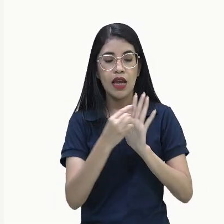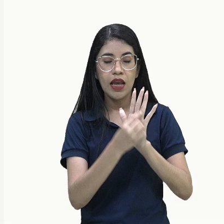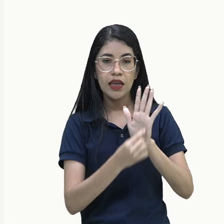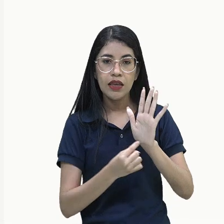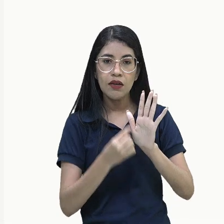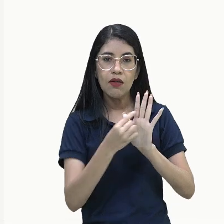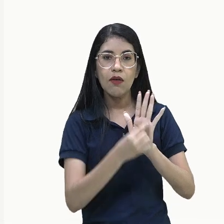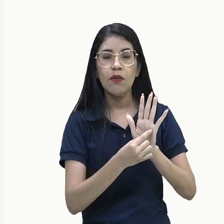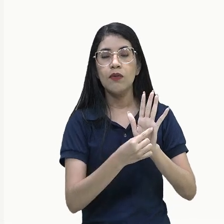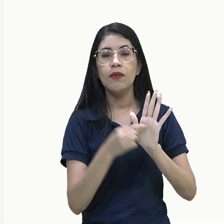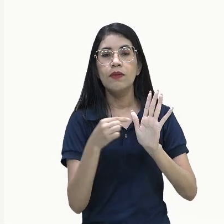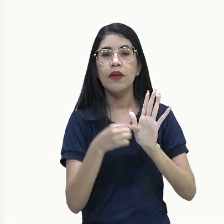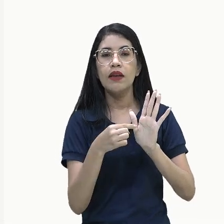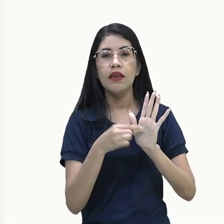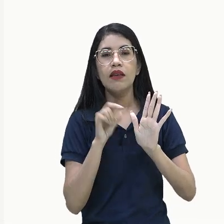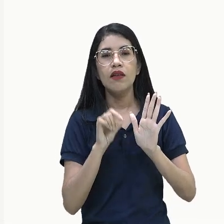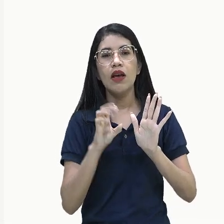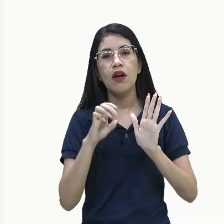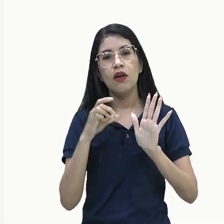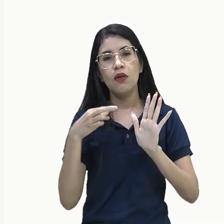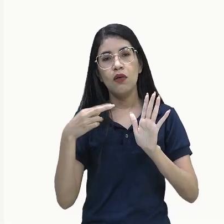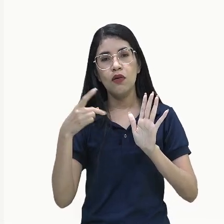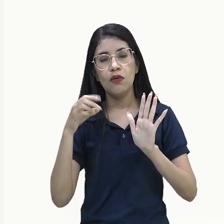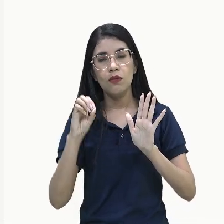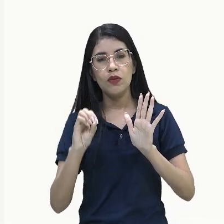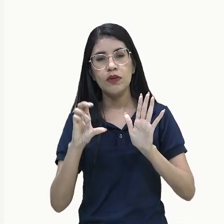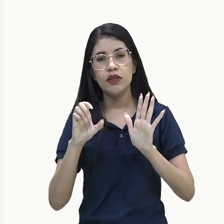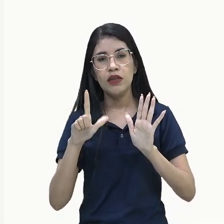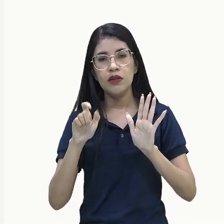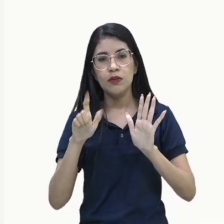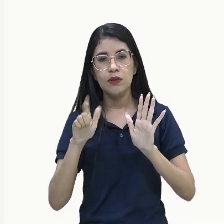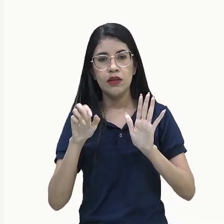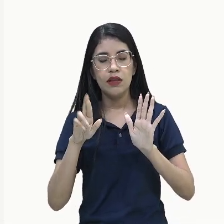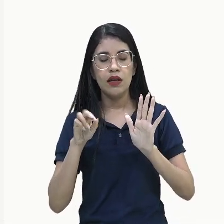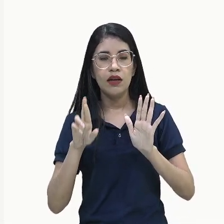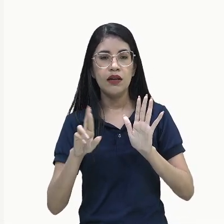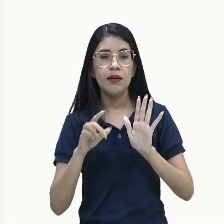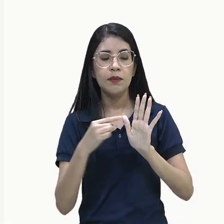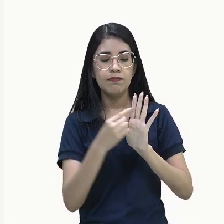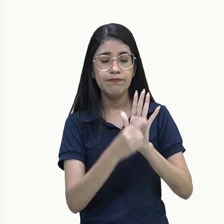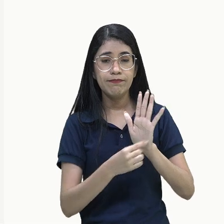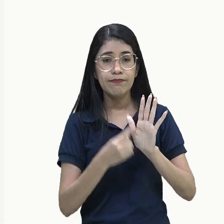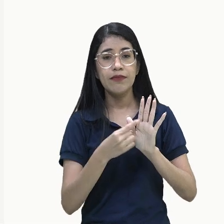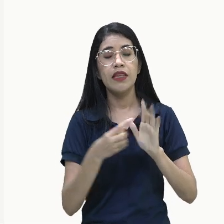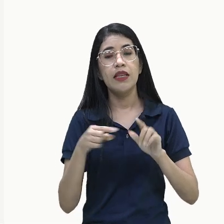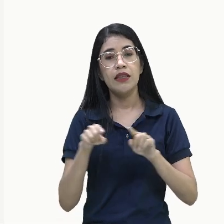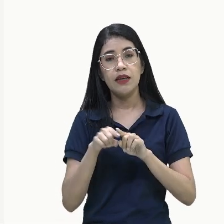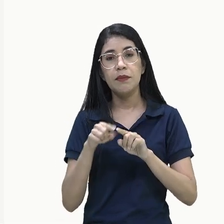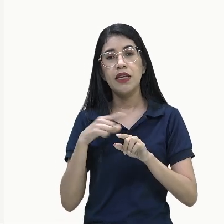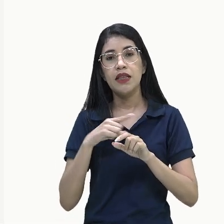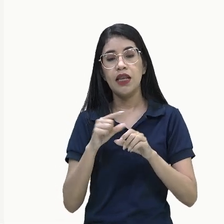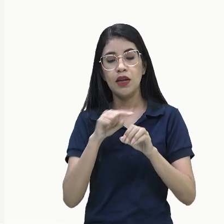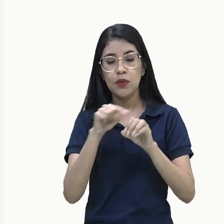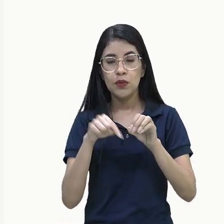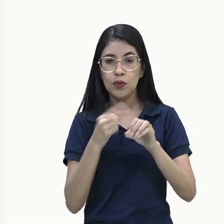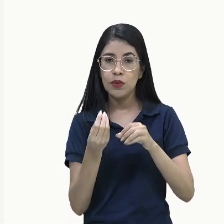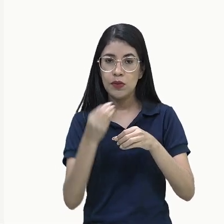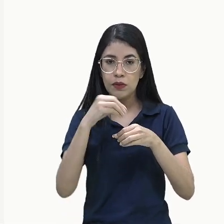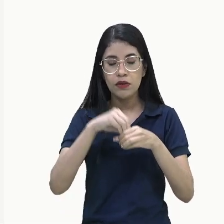da célula, que é chamada de corpo celular, e como é uma célula, vai ter núcleo no seu